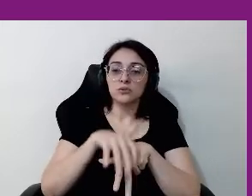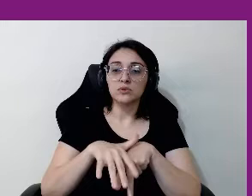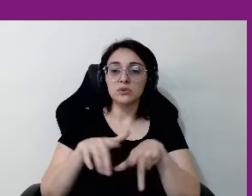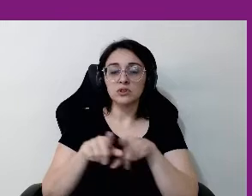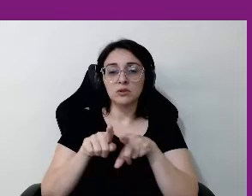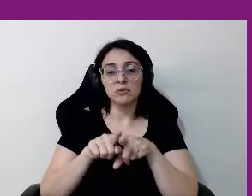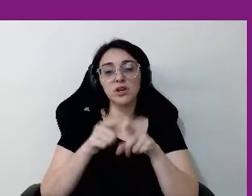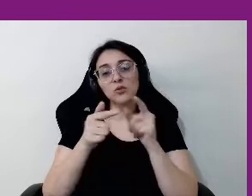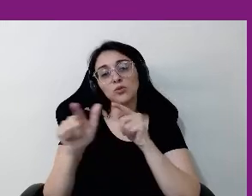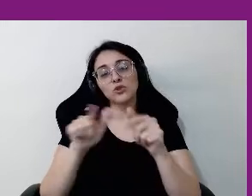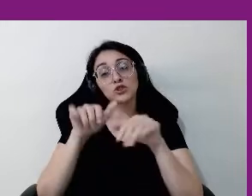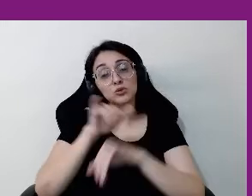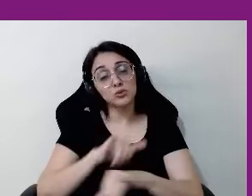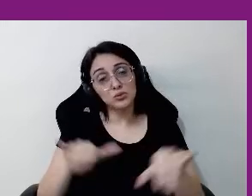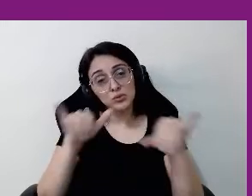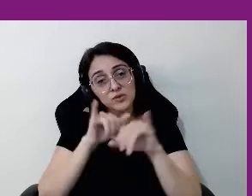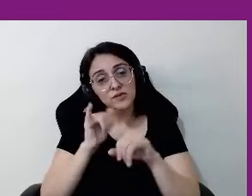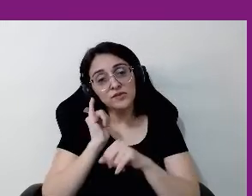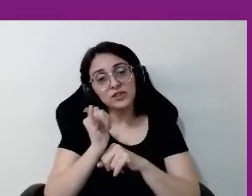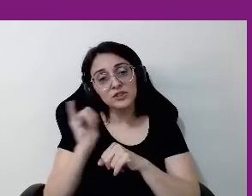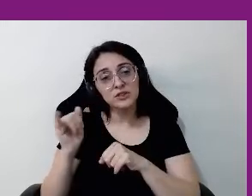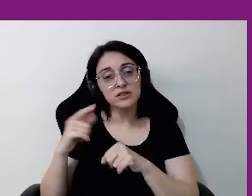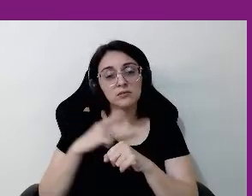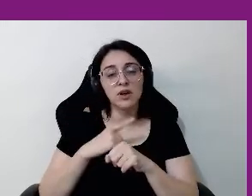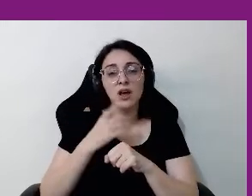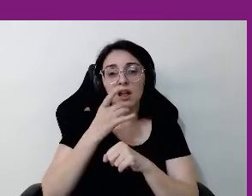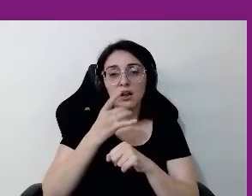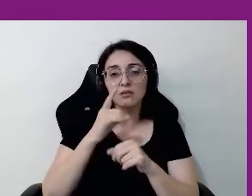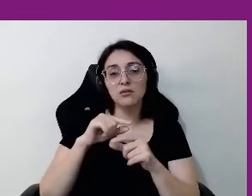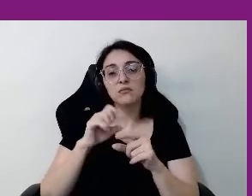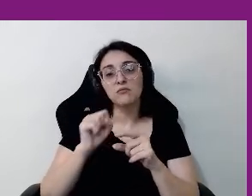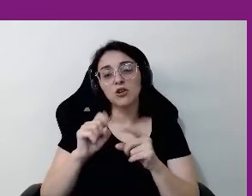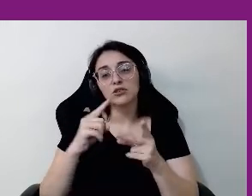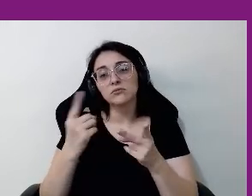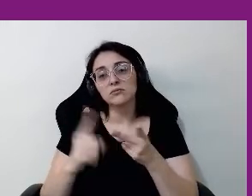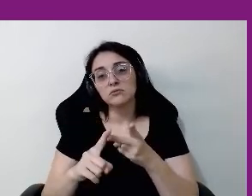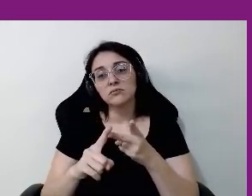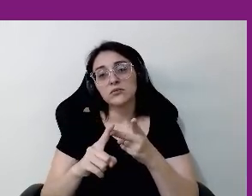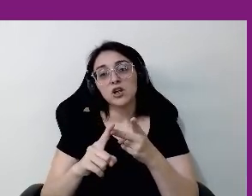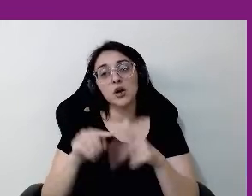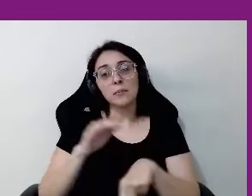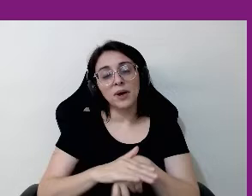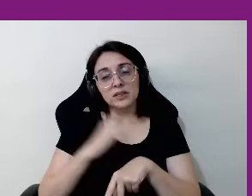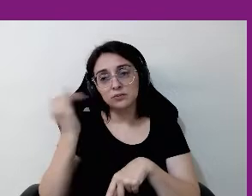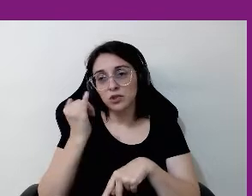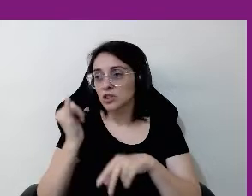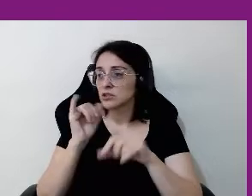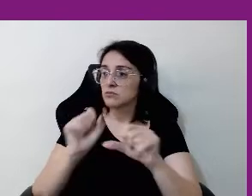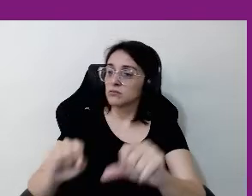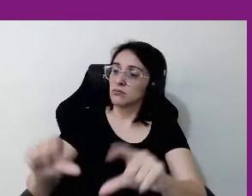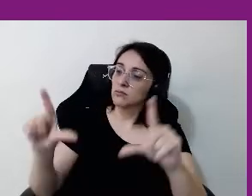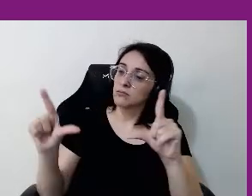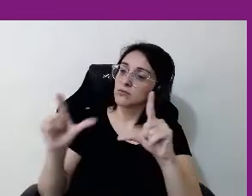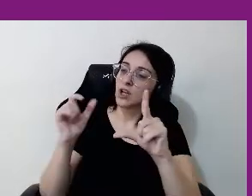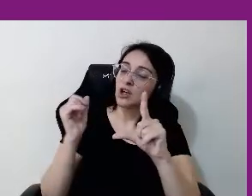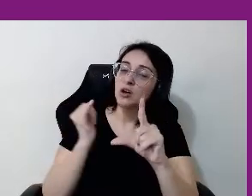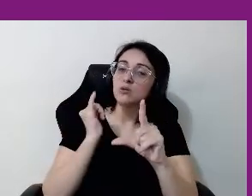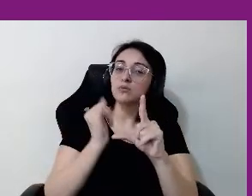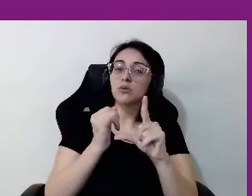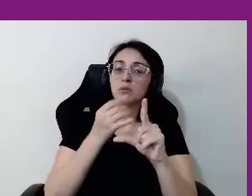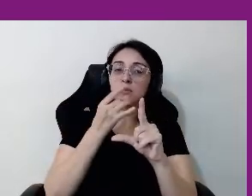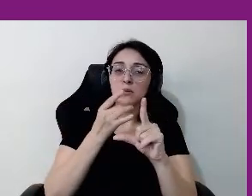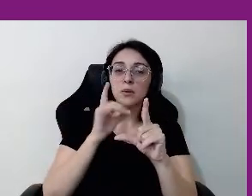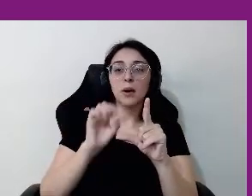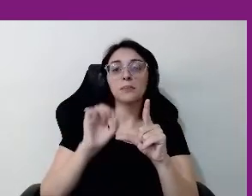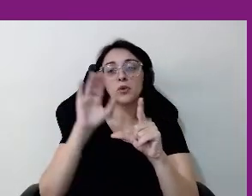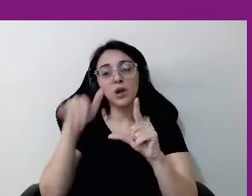os seus alarmes. Você pode ter vários alarmes, você pode ver quais são os mais importantes, quantos alarmes você pode